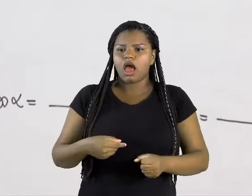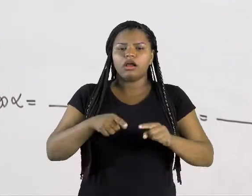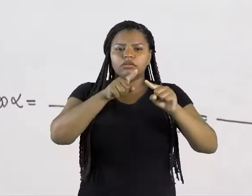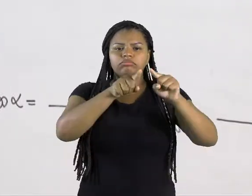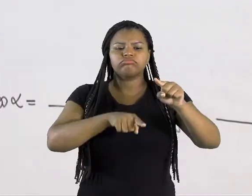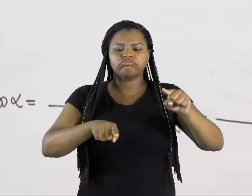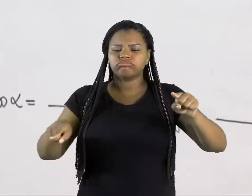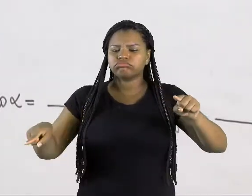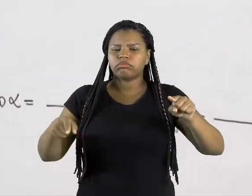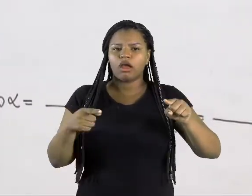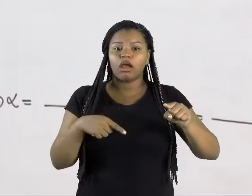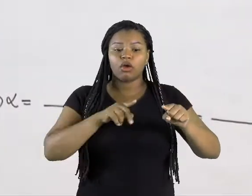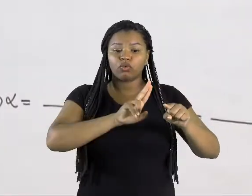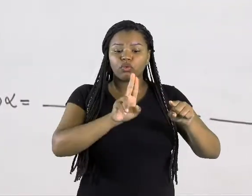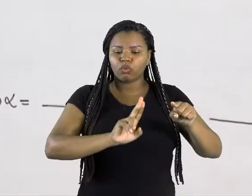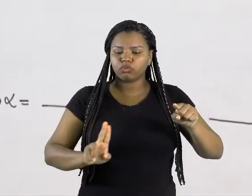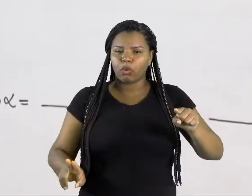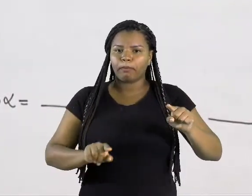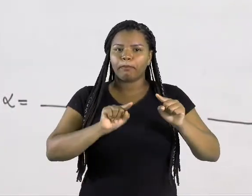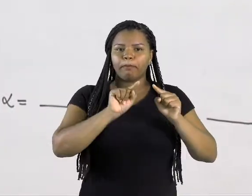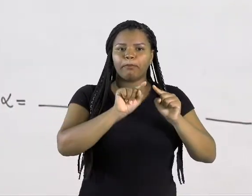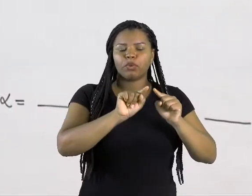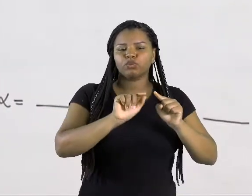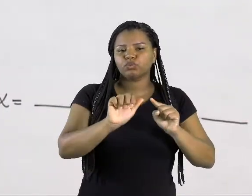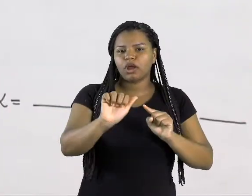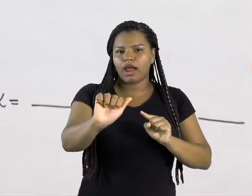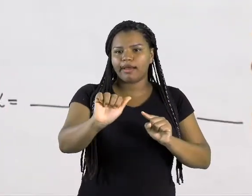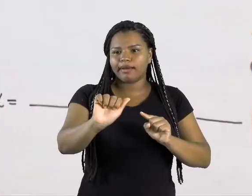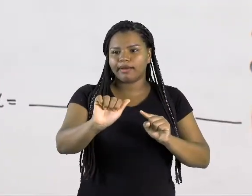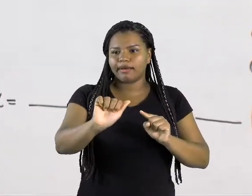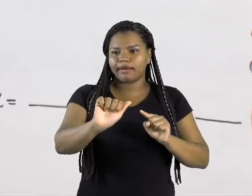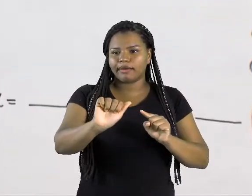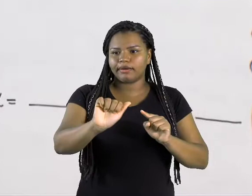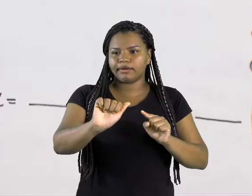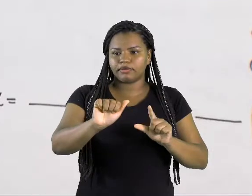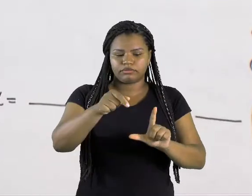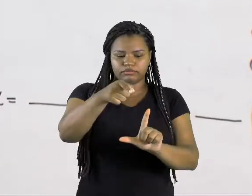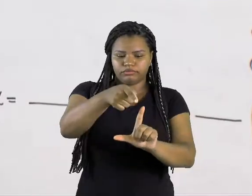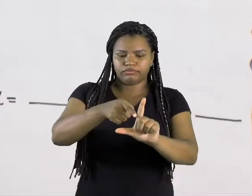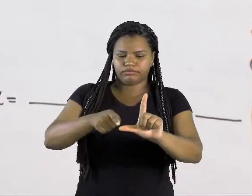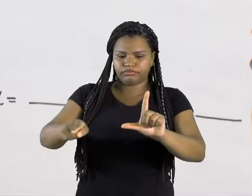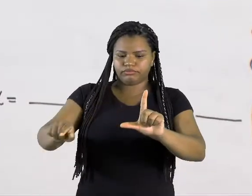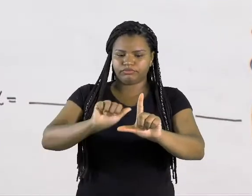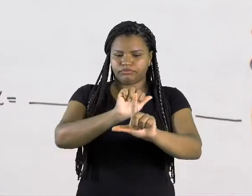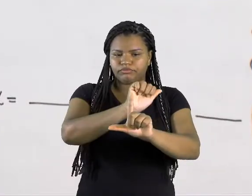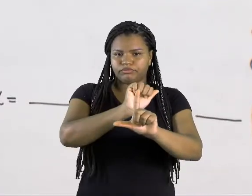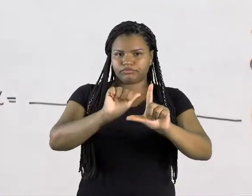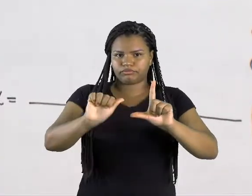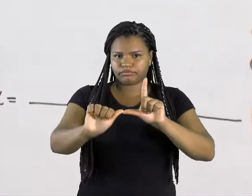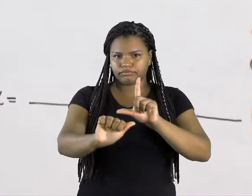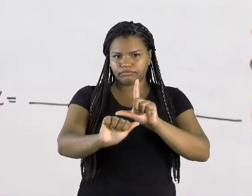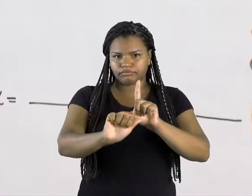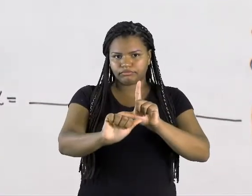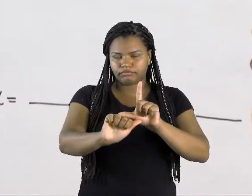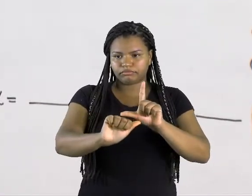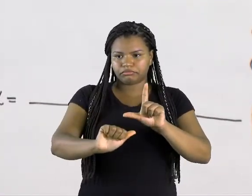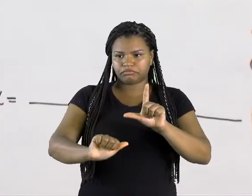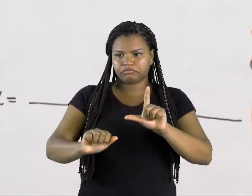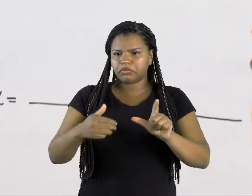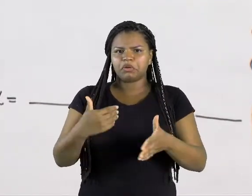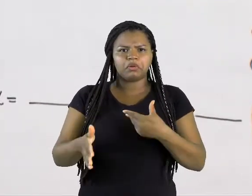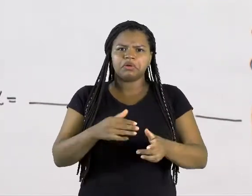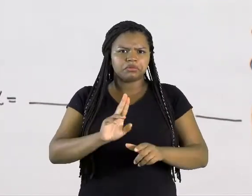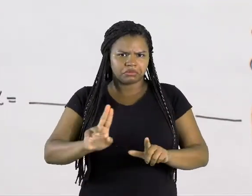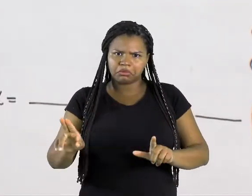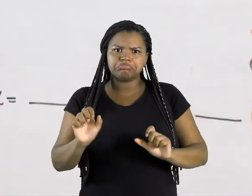não é isso? O ponto A, formado pelo ângulo de 90 graus nesse triângulo, poderia ser qualquer outro nome, tudo